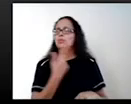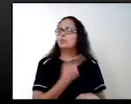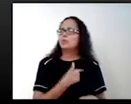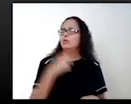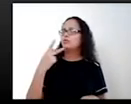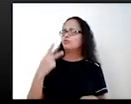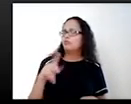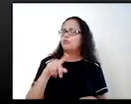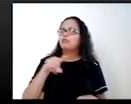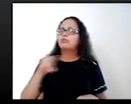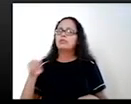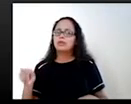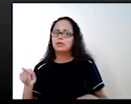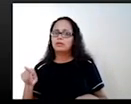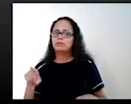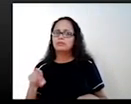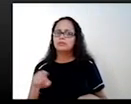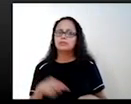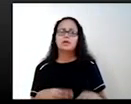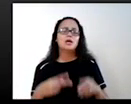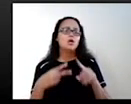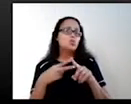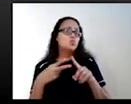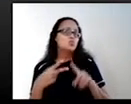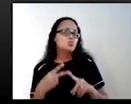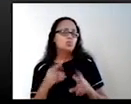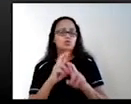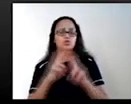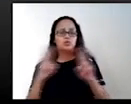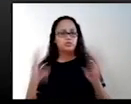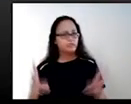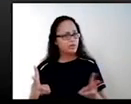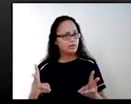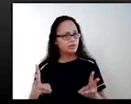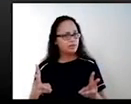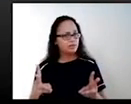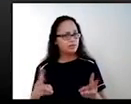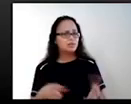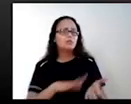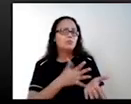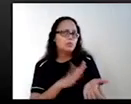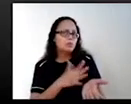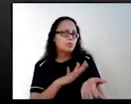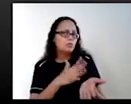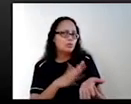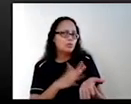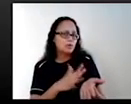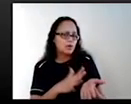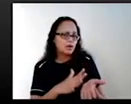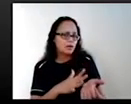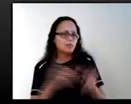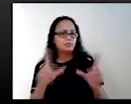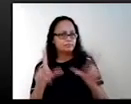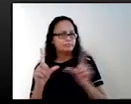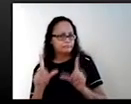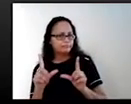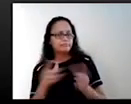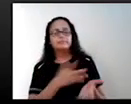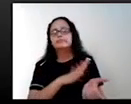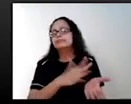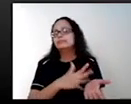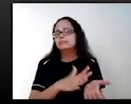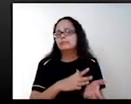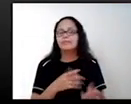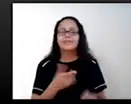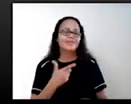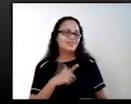batuco, batucar. Só tem duas diferenças, não é? Eu batuco, tu batucas, ele batuca, nós batucamos, vós batucais, eles batucam. Não